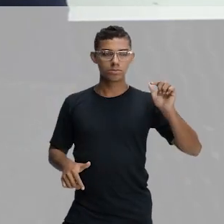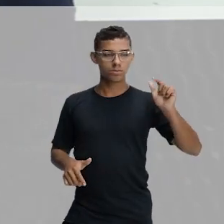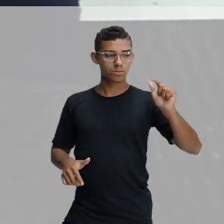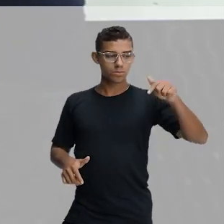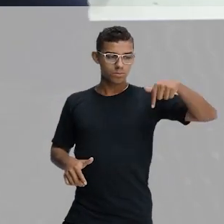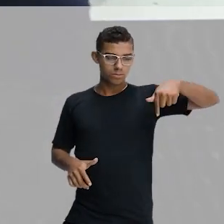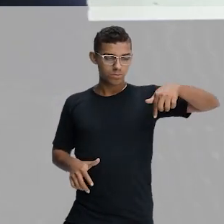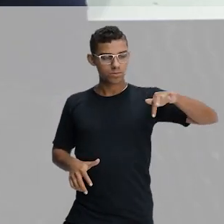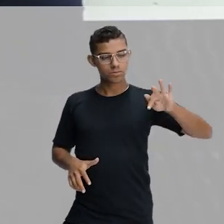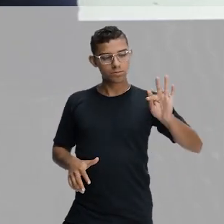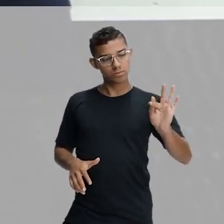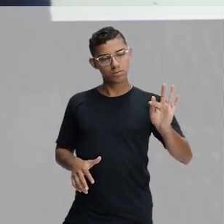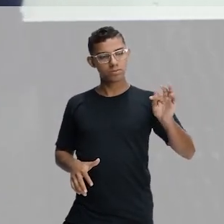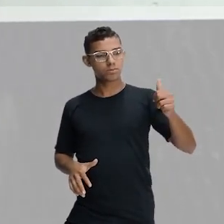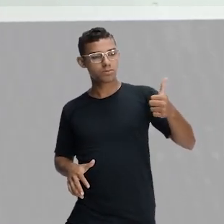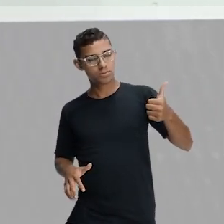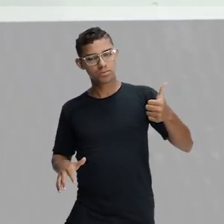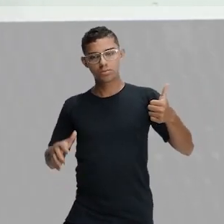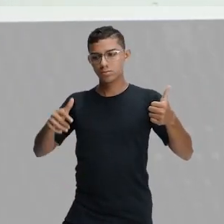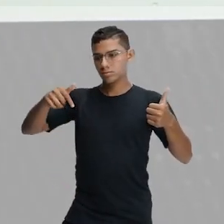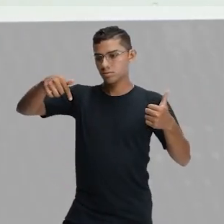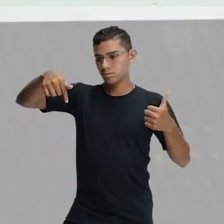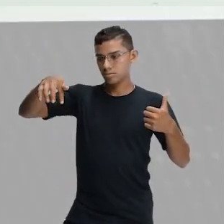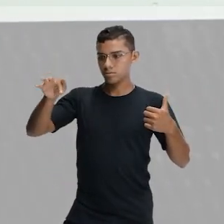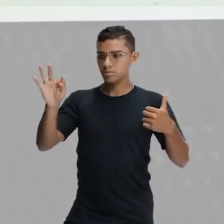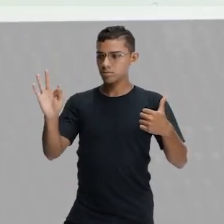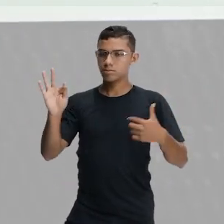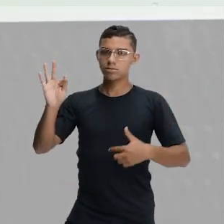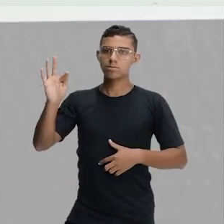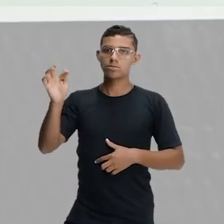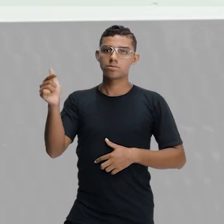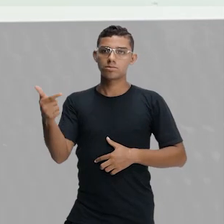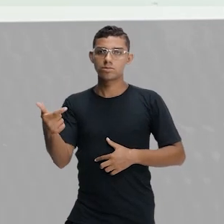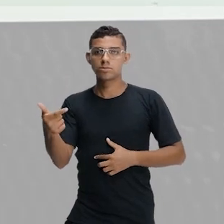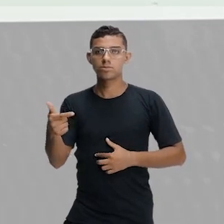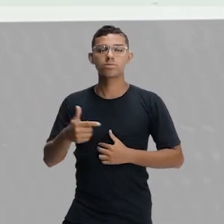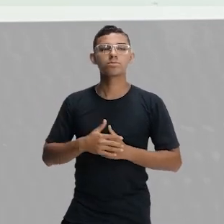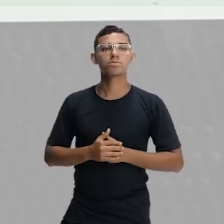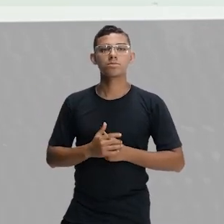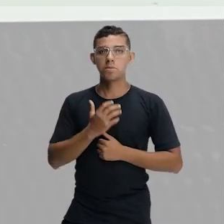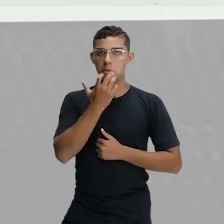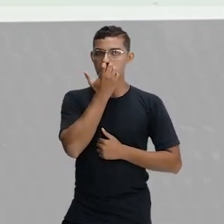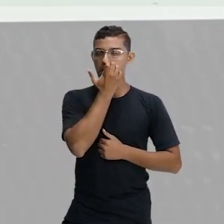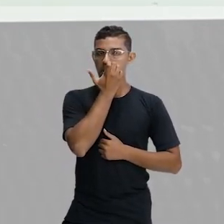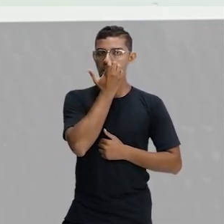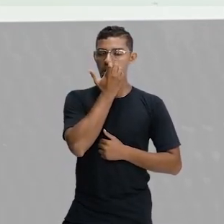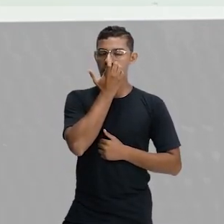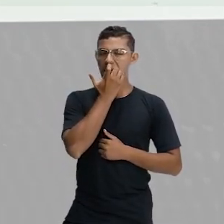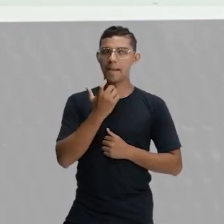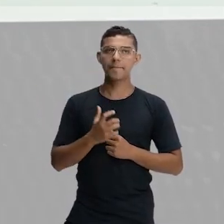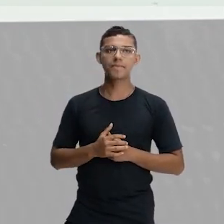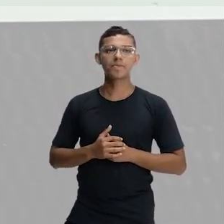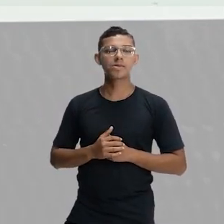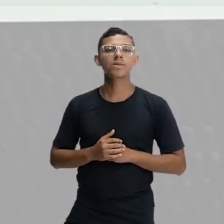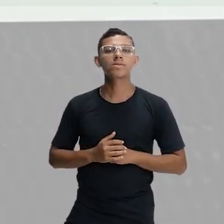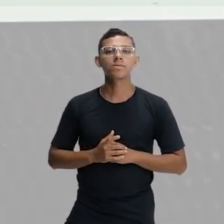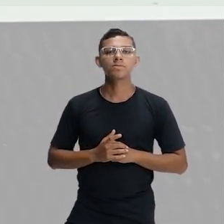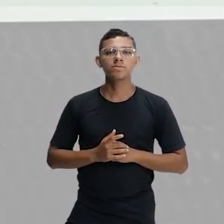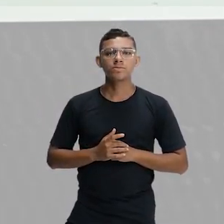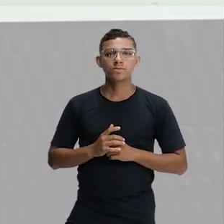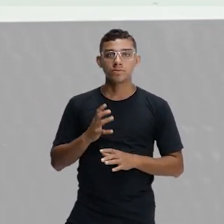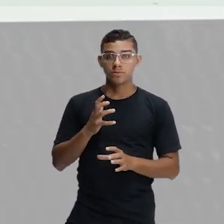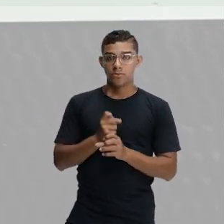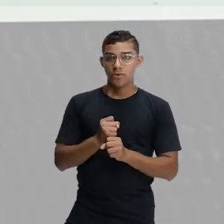Ok? Carga final do corpo 1, ele é igual à carga final do corpo 2. Então, nós vamos ter no